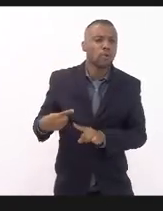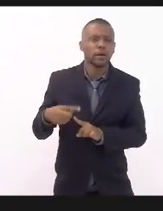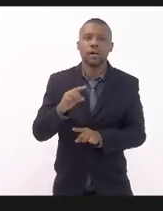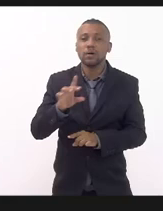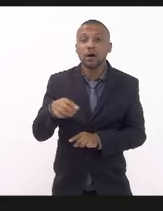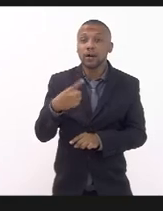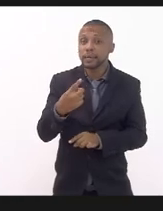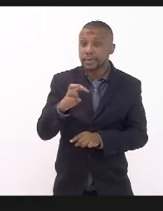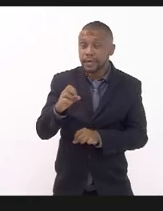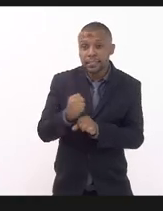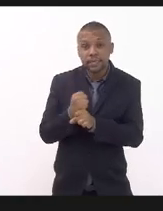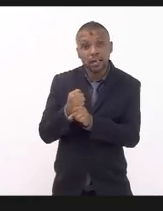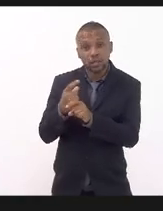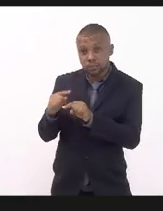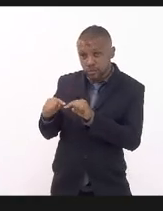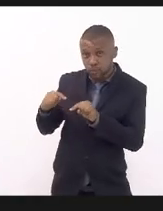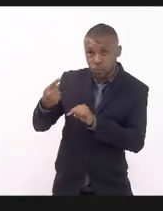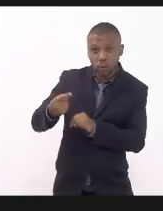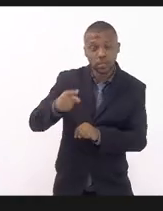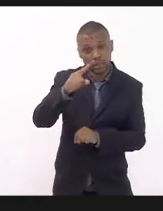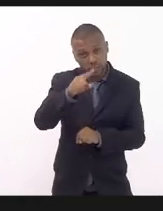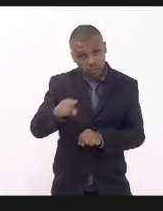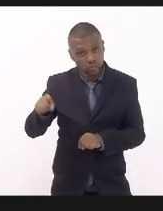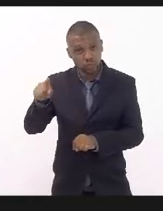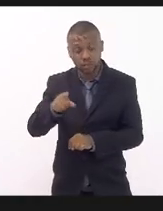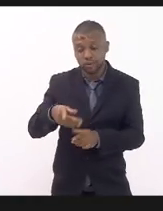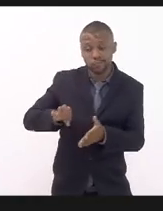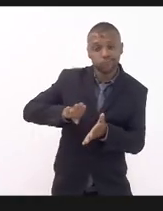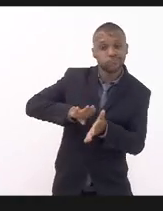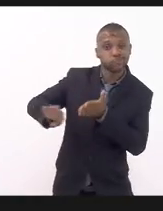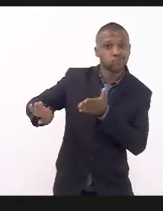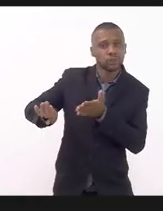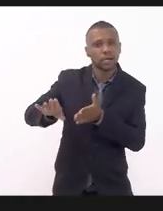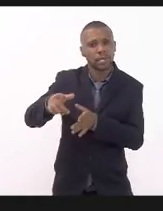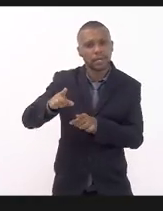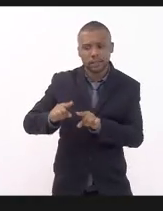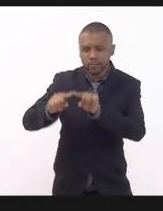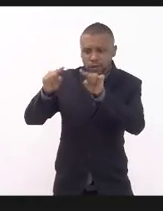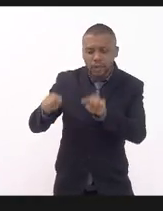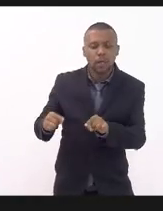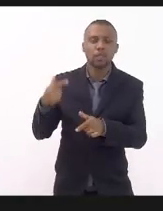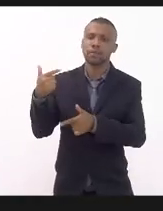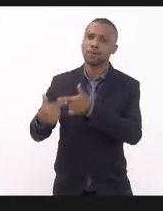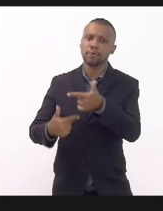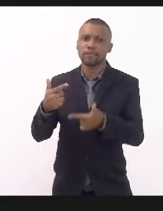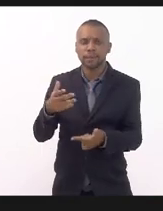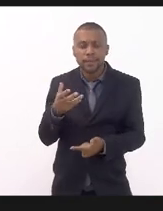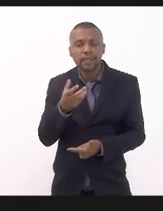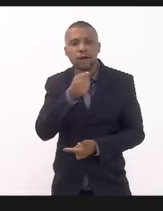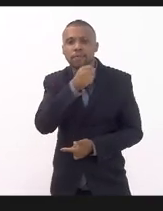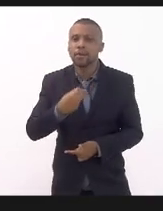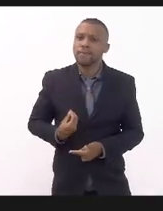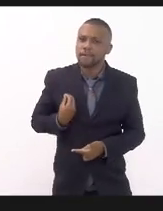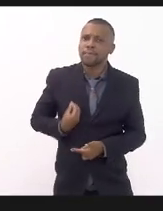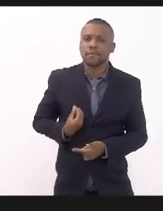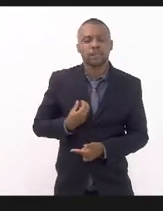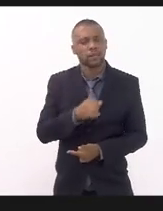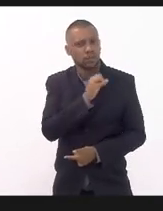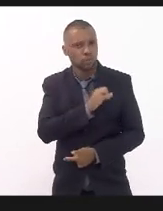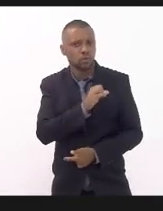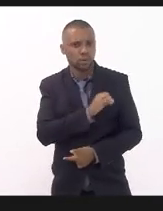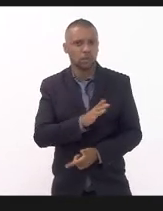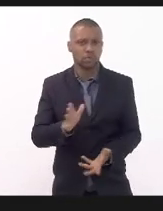15 anos depois excluir esses guerreiros que estavam salvando vidas no estado do Rio de